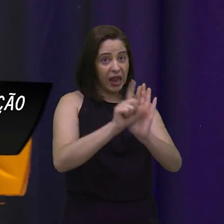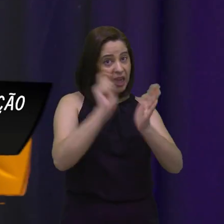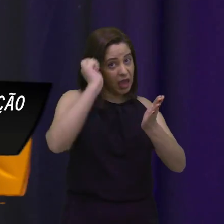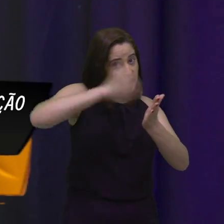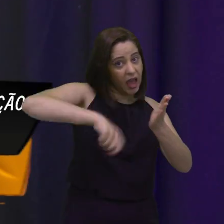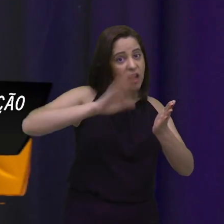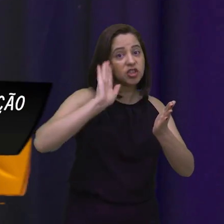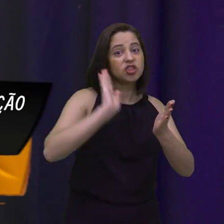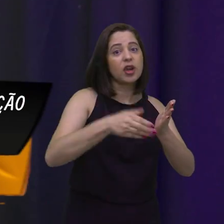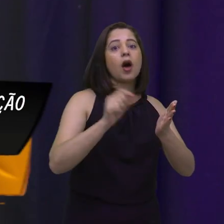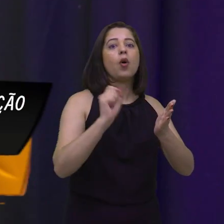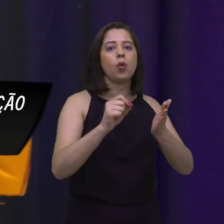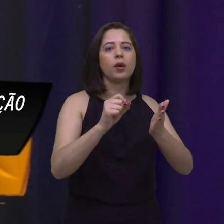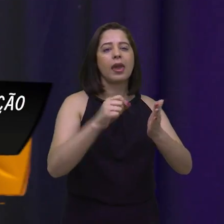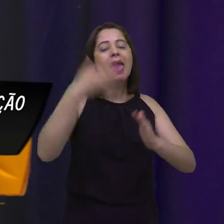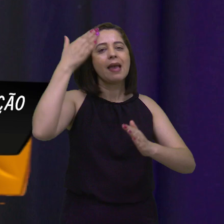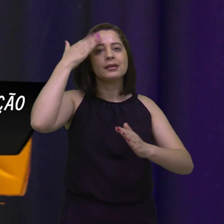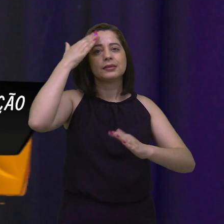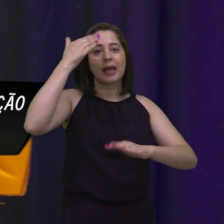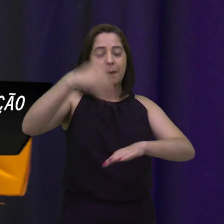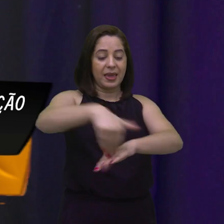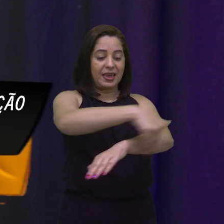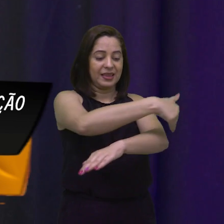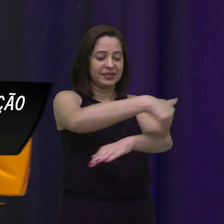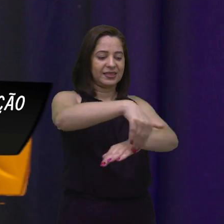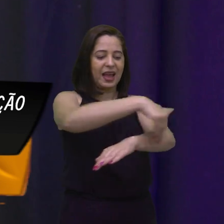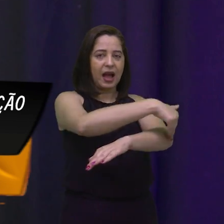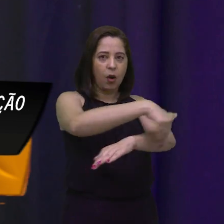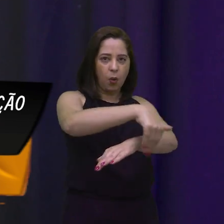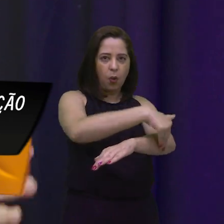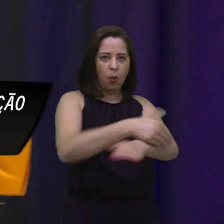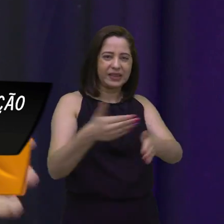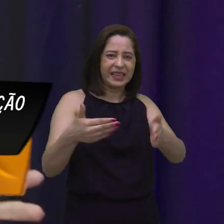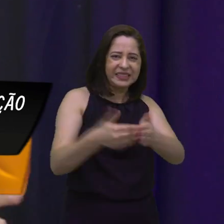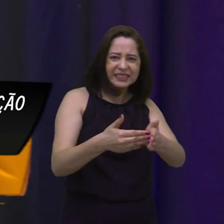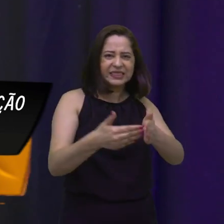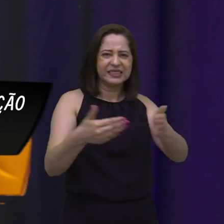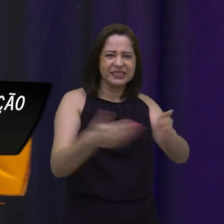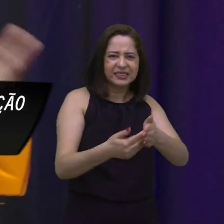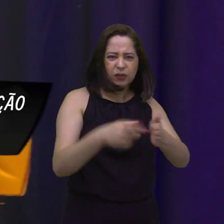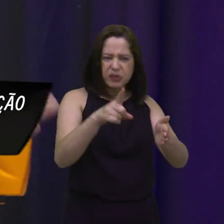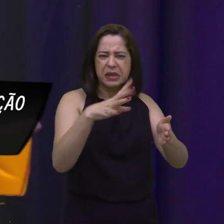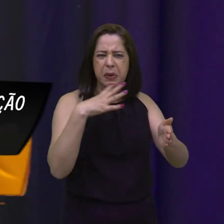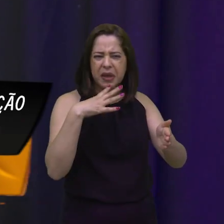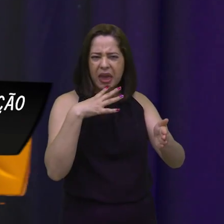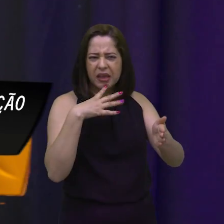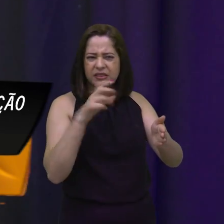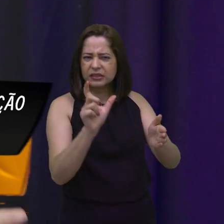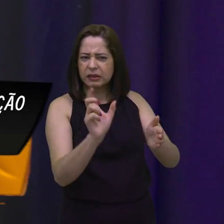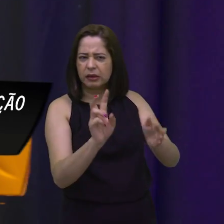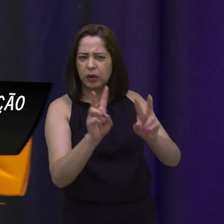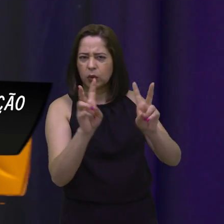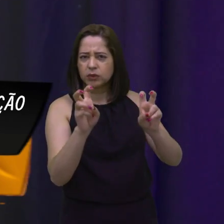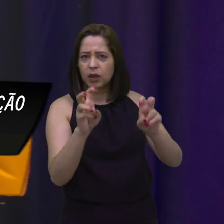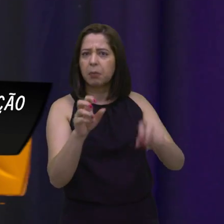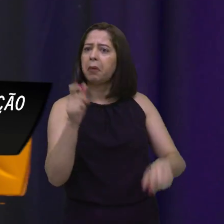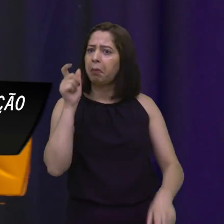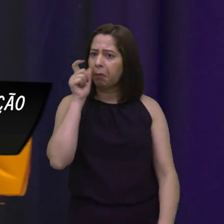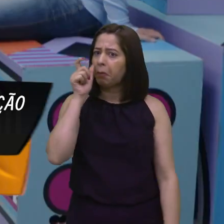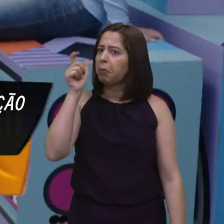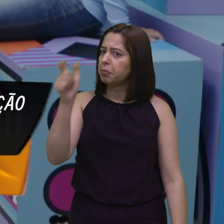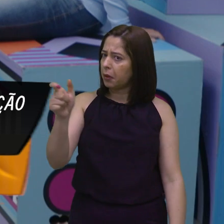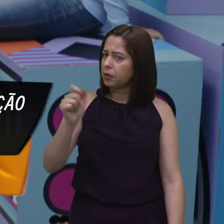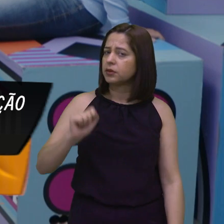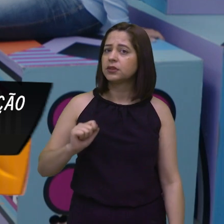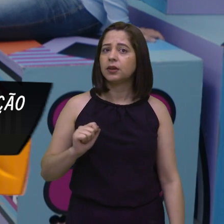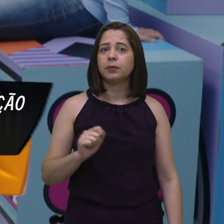cidade, que é para eliminação de barreiras arquitetônicas. Já ouviram esse assunto? Não sei se vocês falaram desse assunto no programa de hoje.